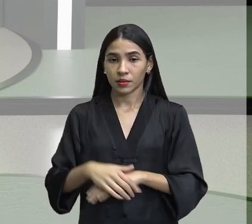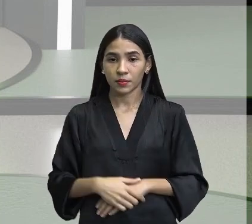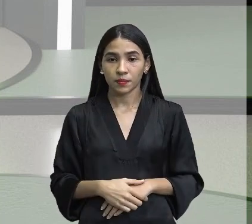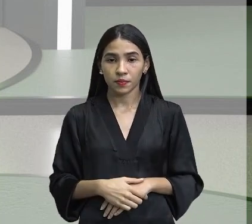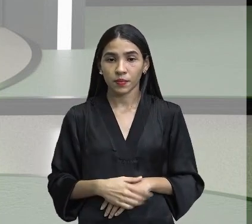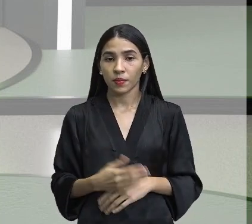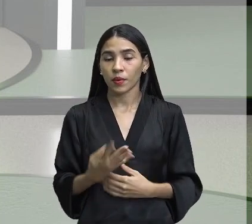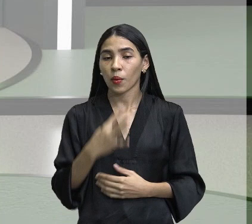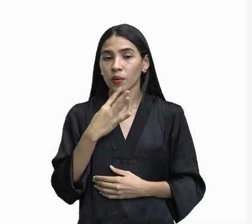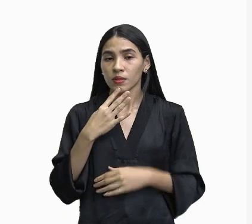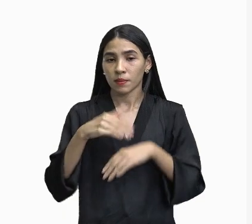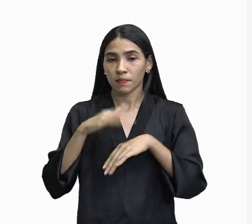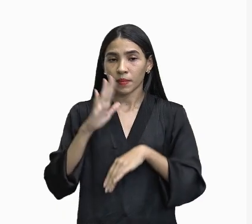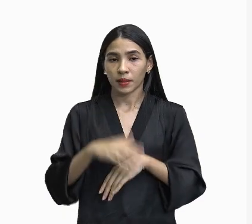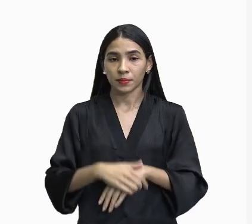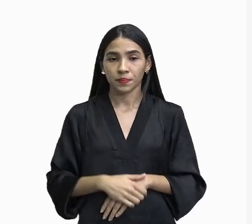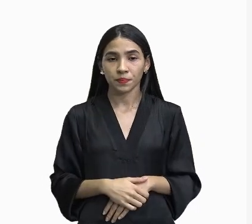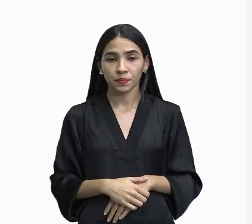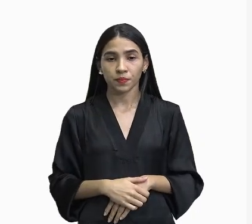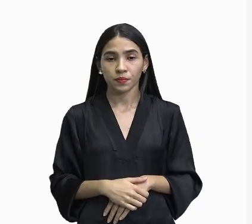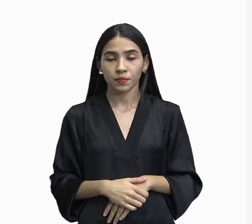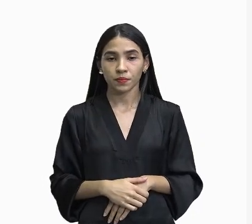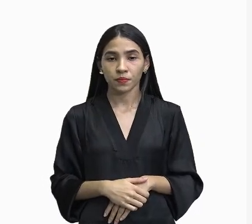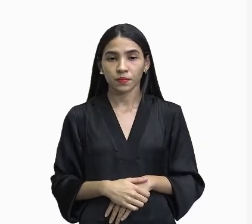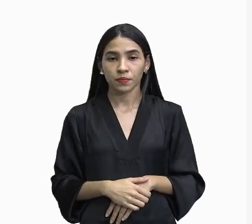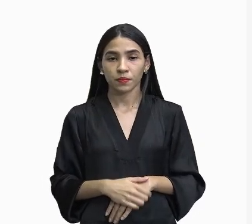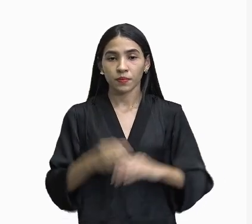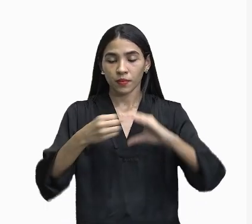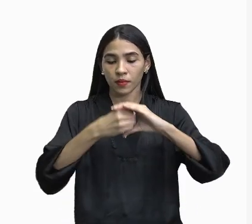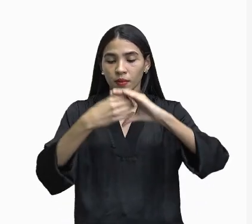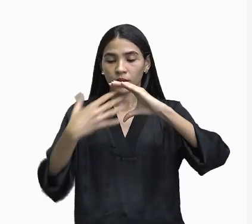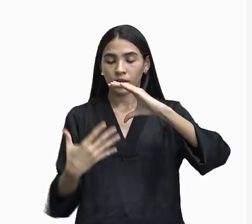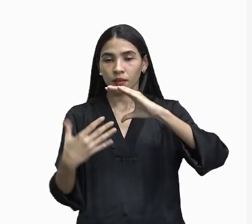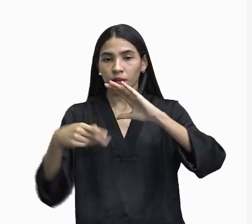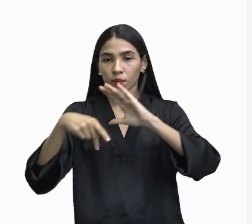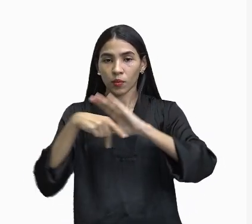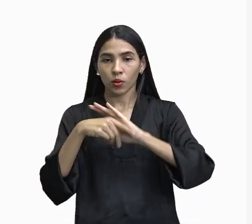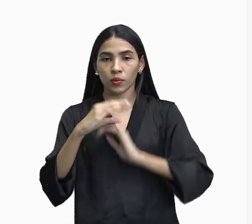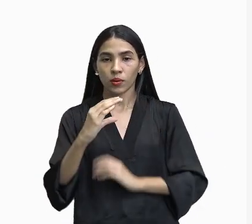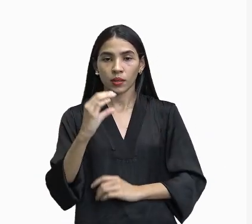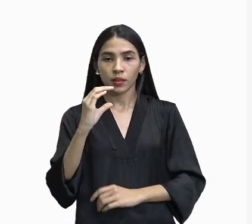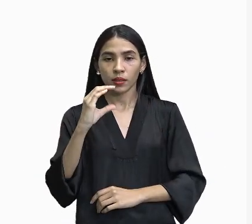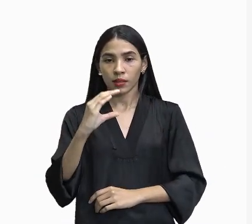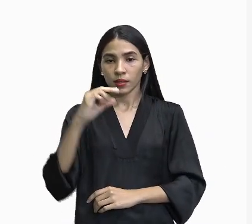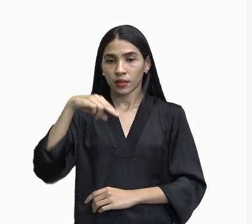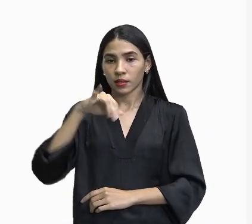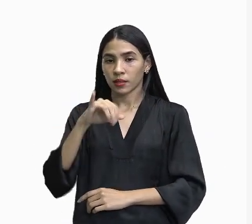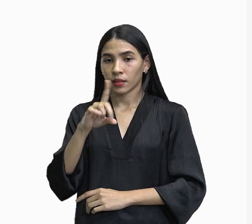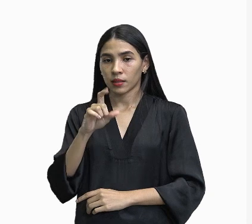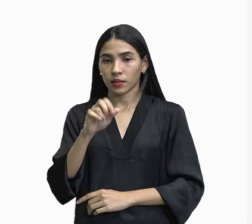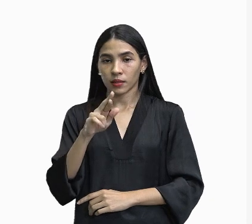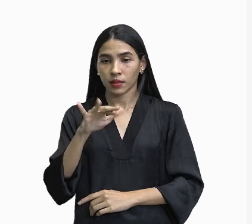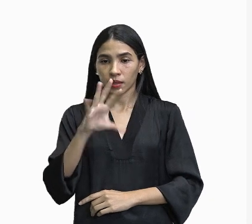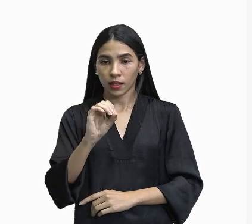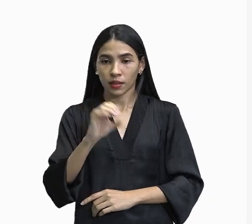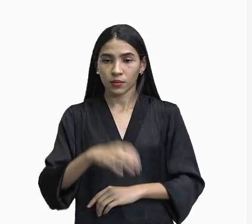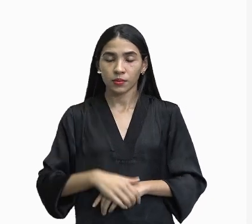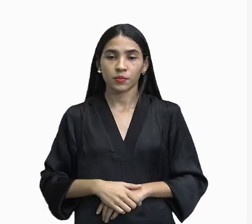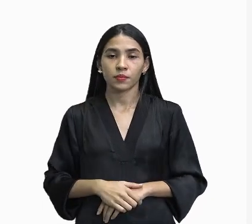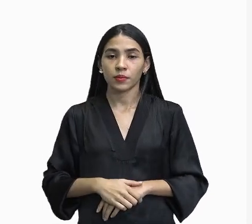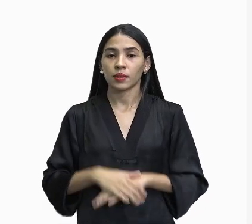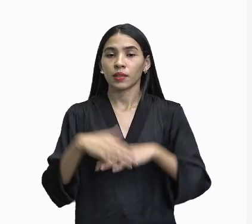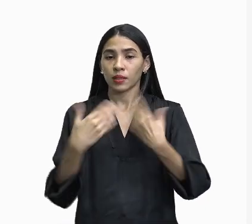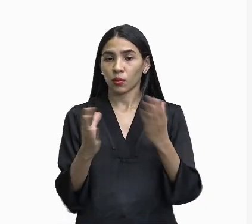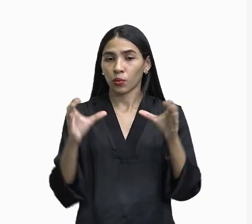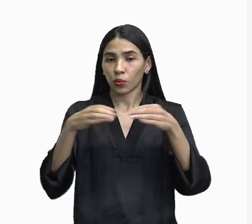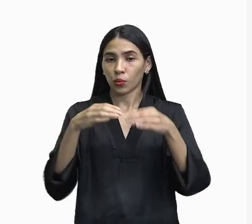Vamos conhecer um pouquinho sobre eles, né? Características dos quinidários. Eles são animais, como eu falei para vocês,